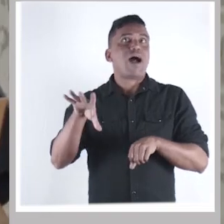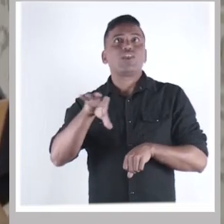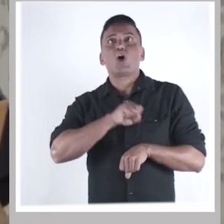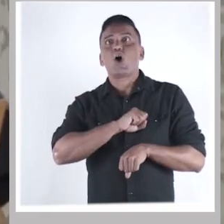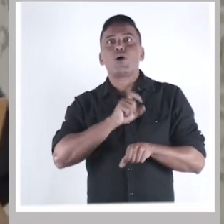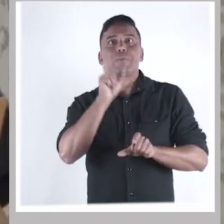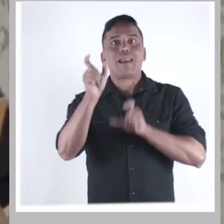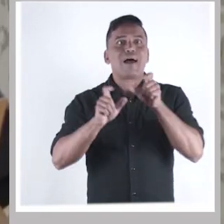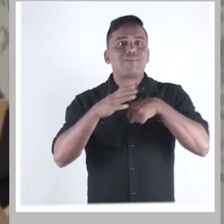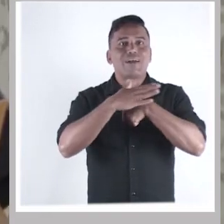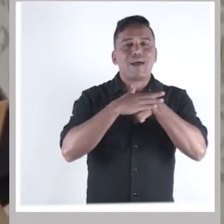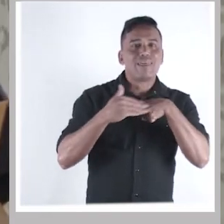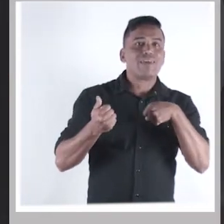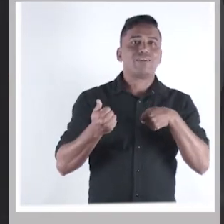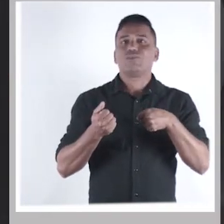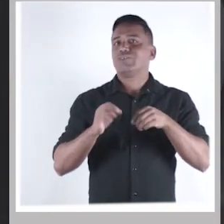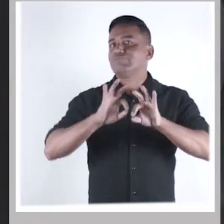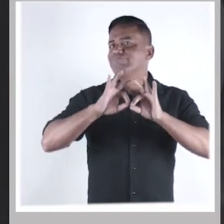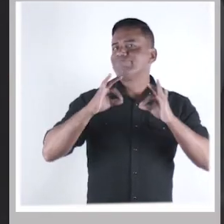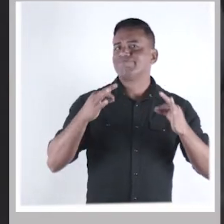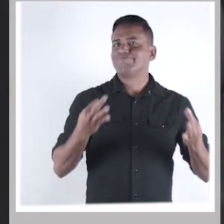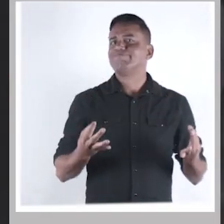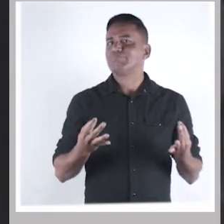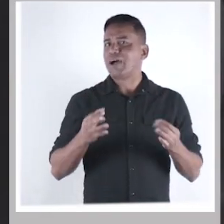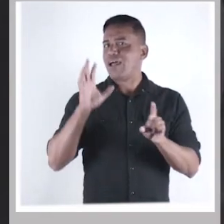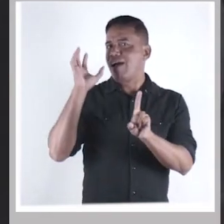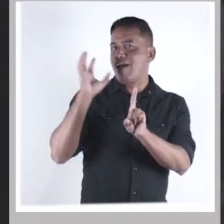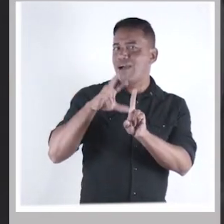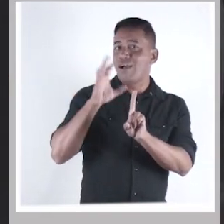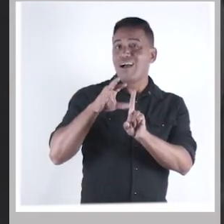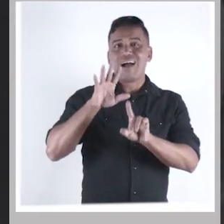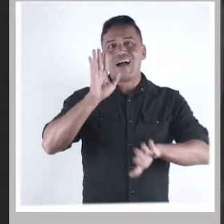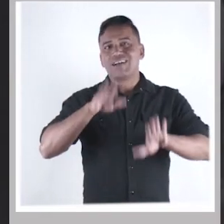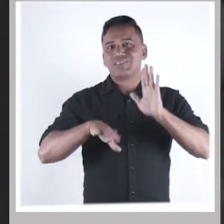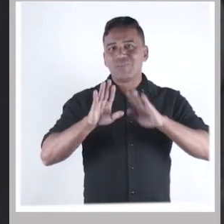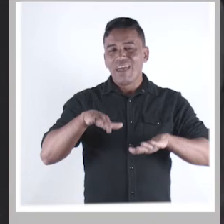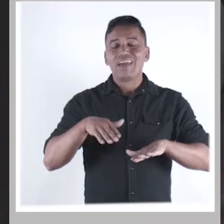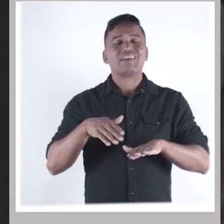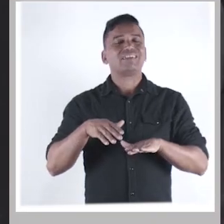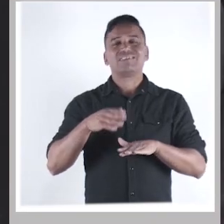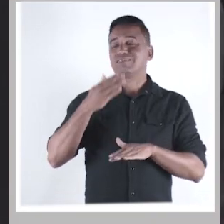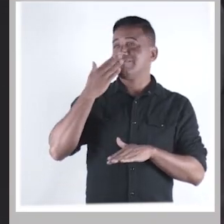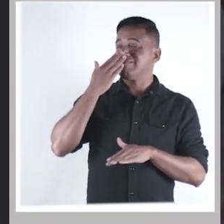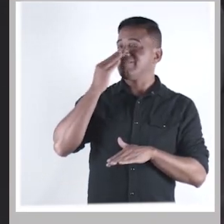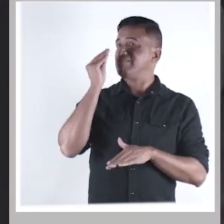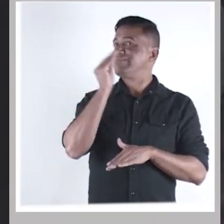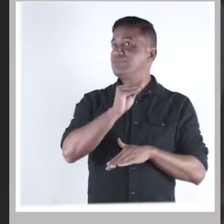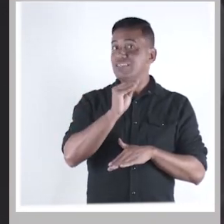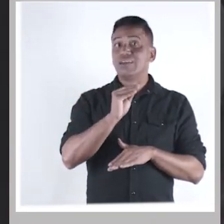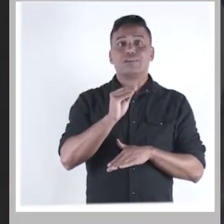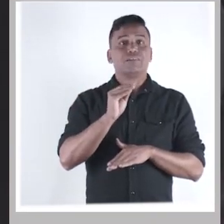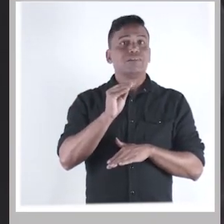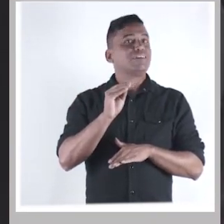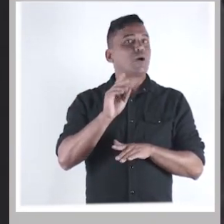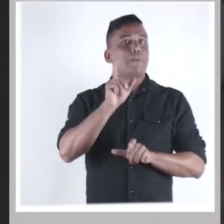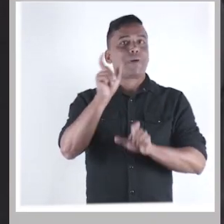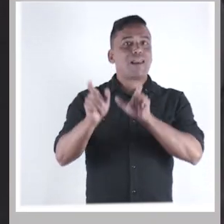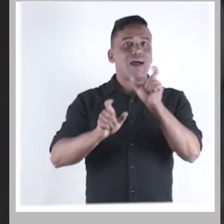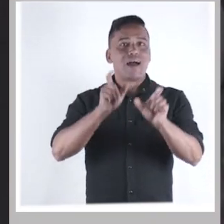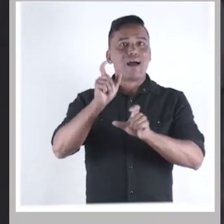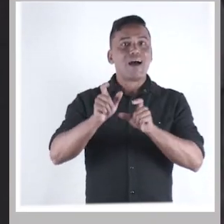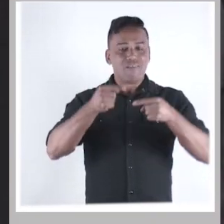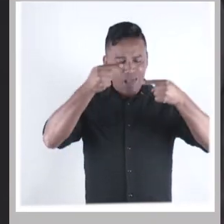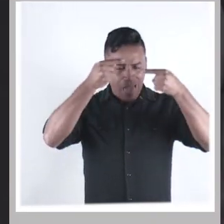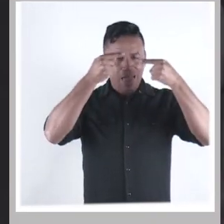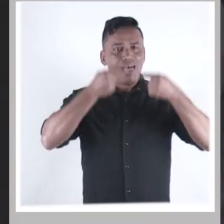seduzidas, gostam de carícia. É preciso humildade para persuadi-las. Algumas são sistemáticas, viram-nos o rosto.